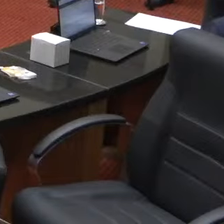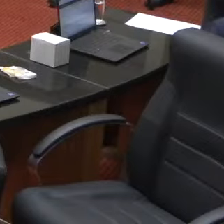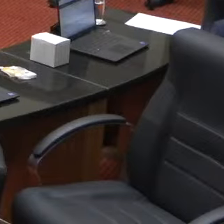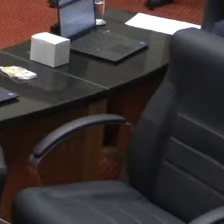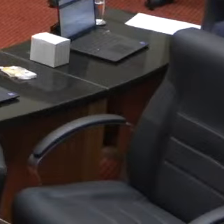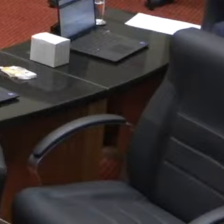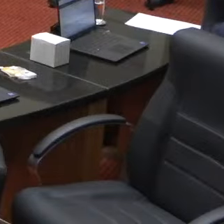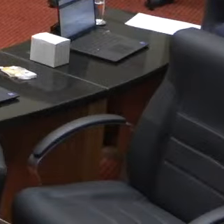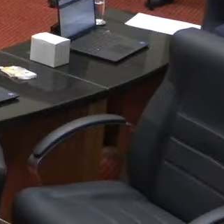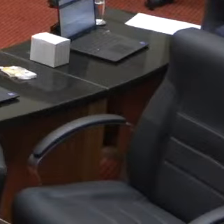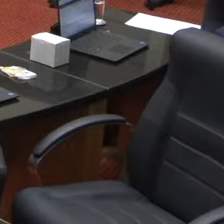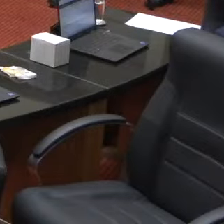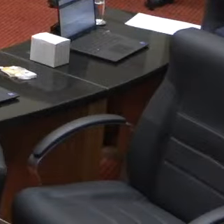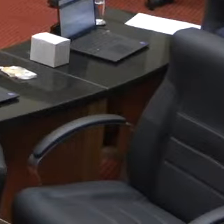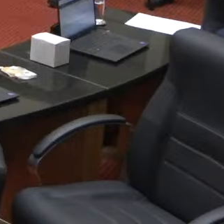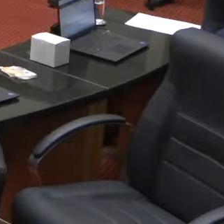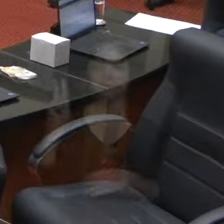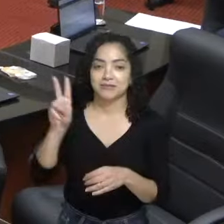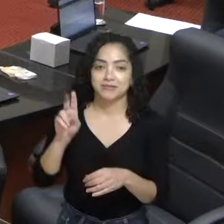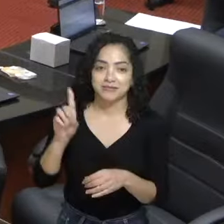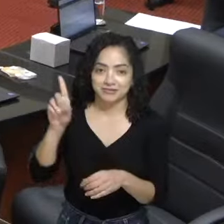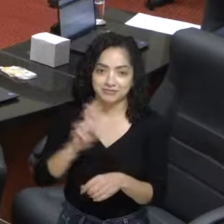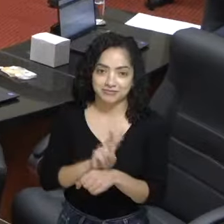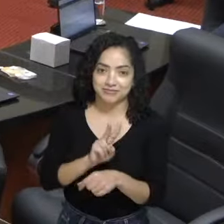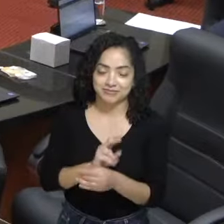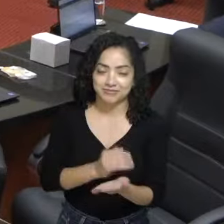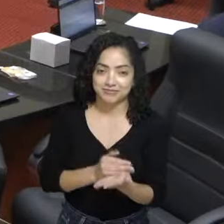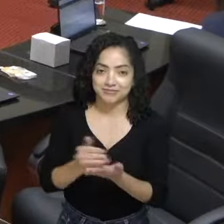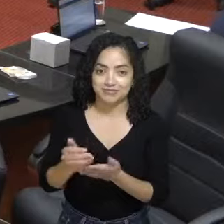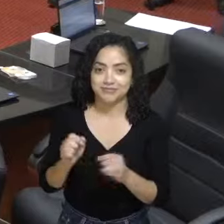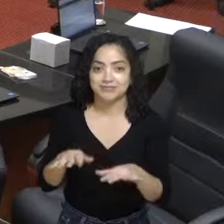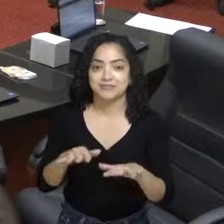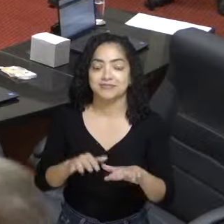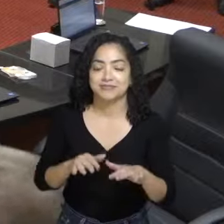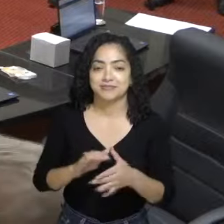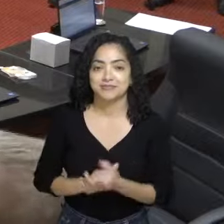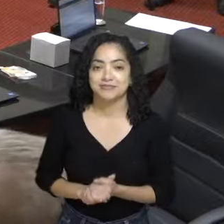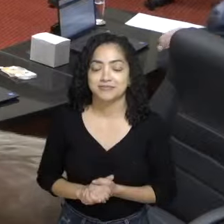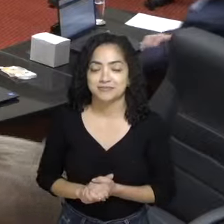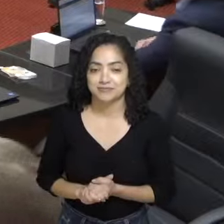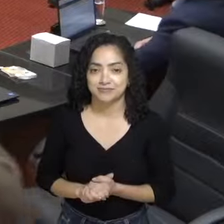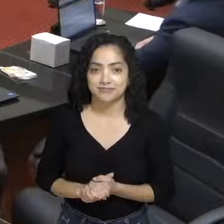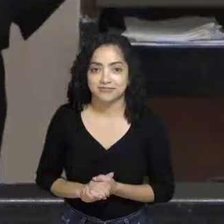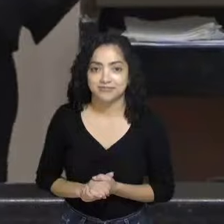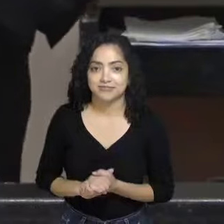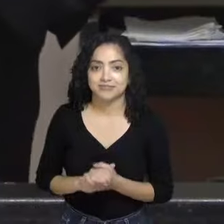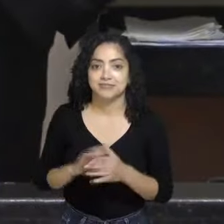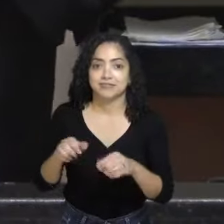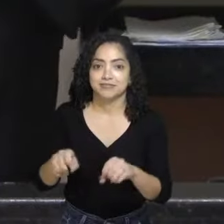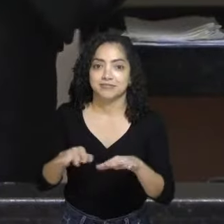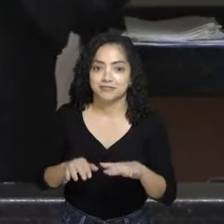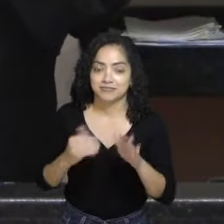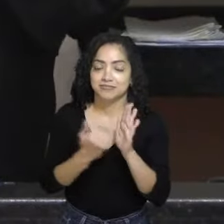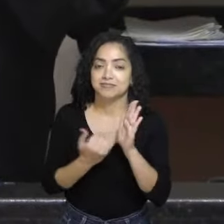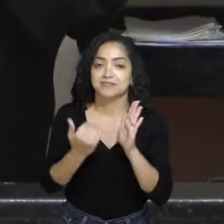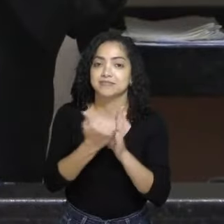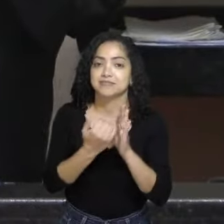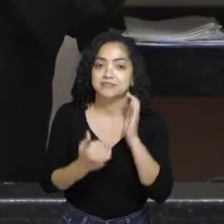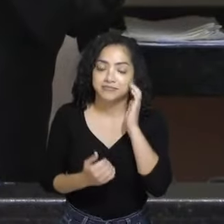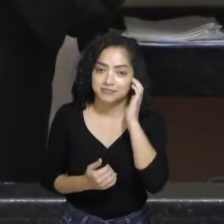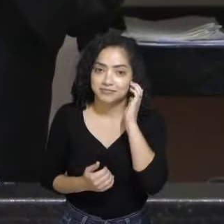Havendo quórum regimental e sob a proteção de Deus, declaro aberta a presente sessão extraordinária.